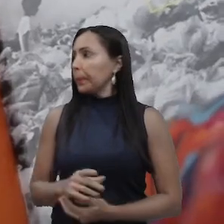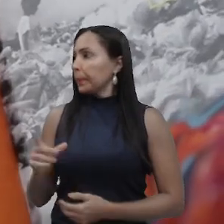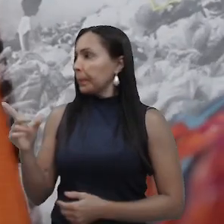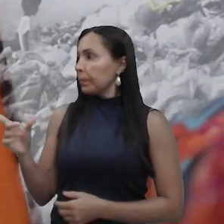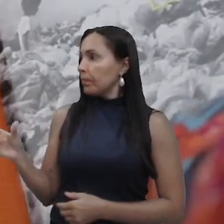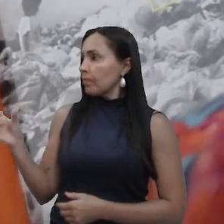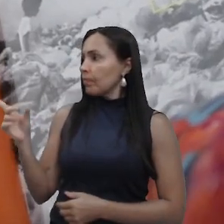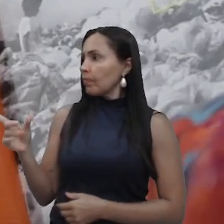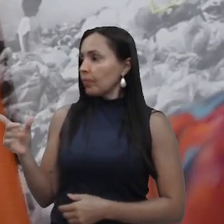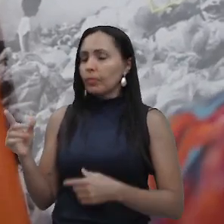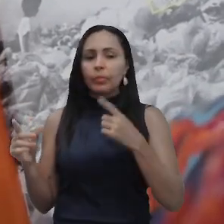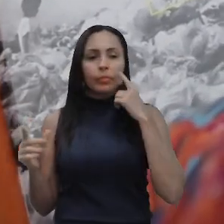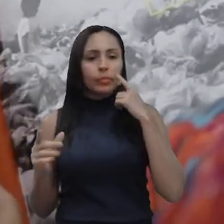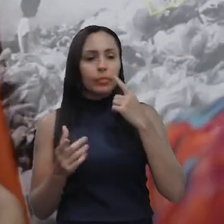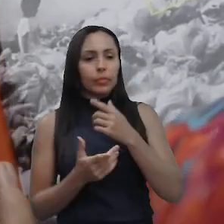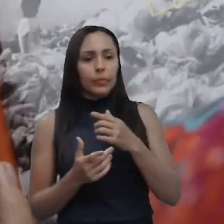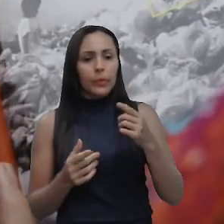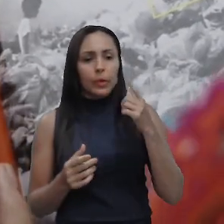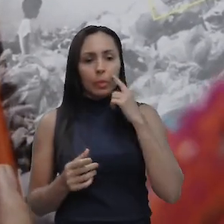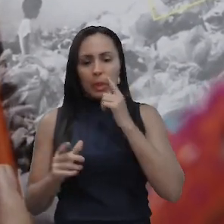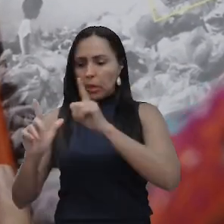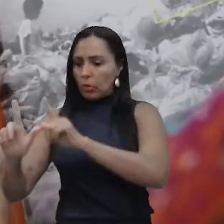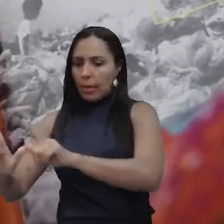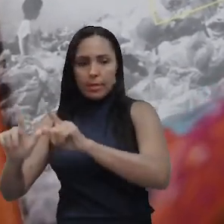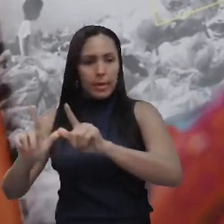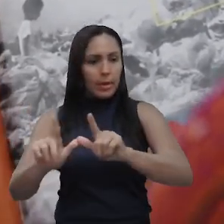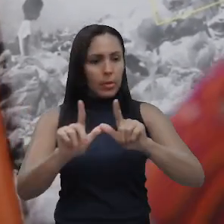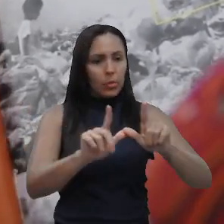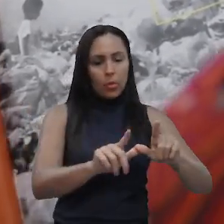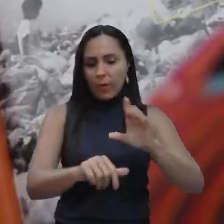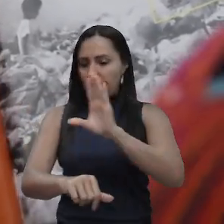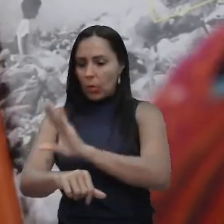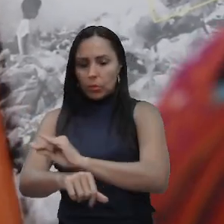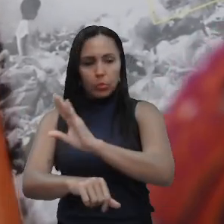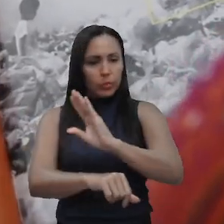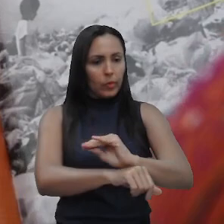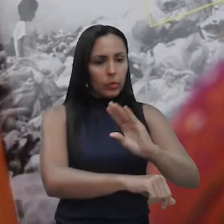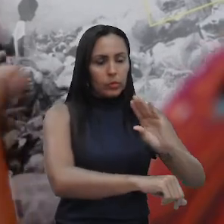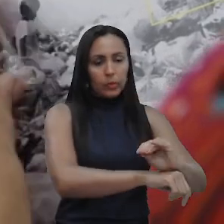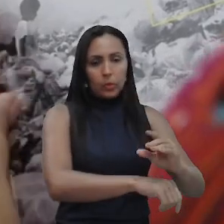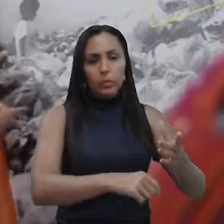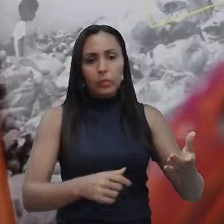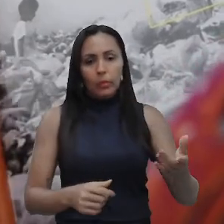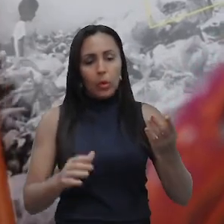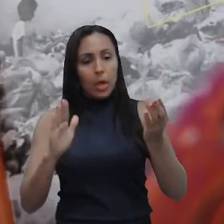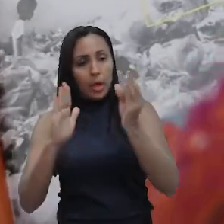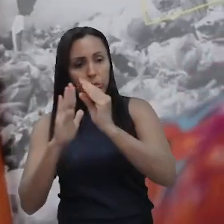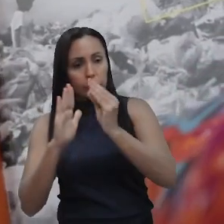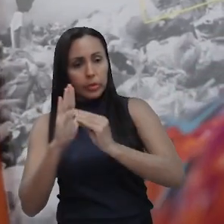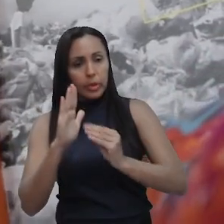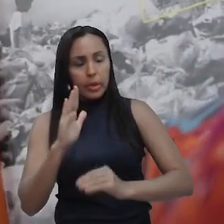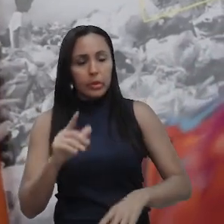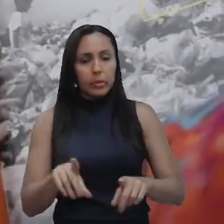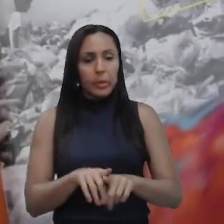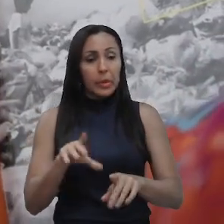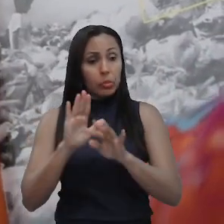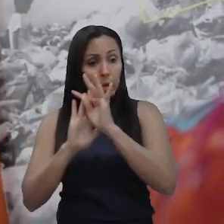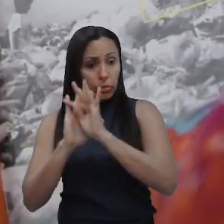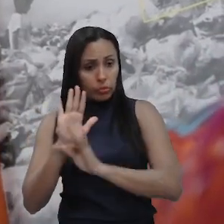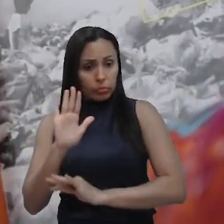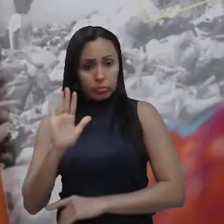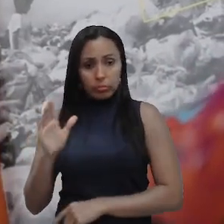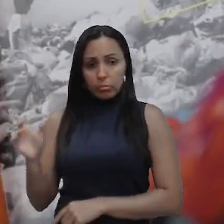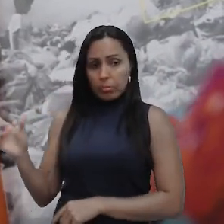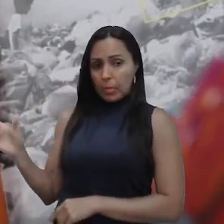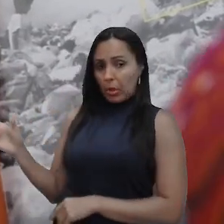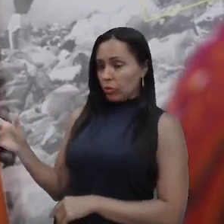pequenos retângulos que foram colocadas fotografias. A gente colocou também um texto, né?